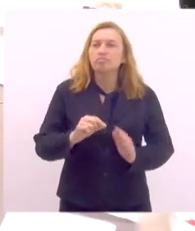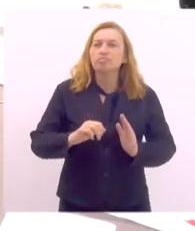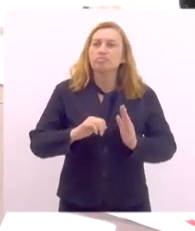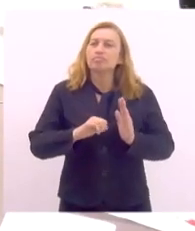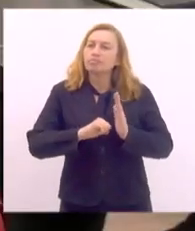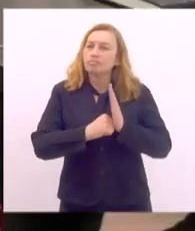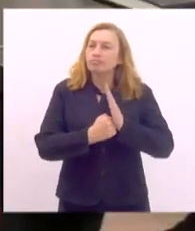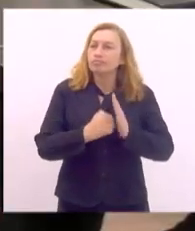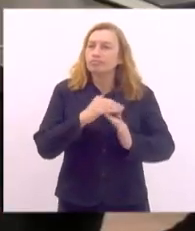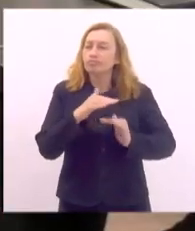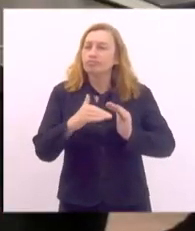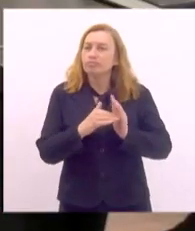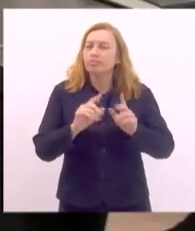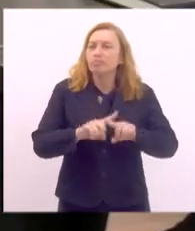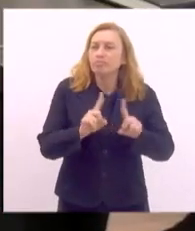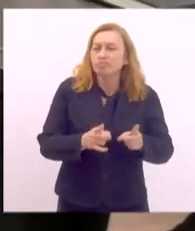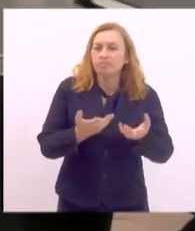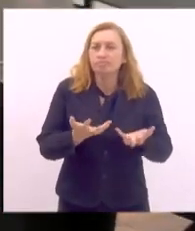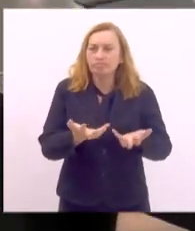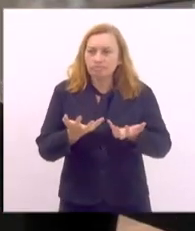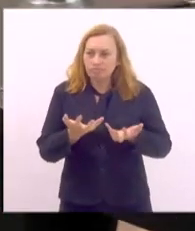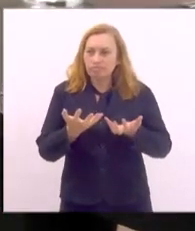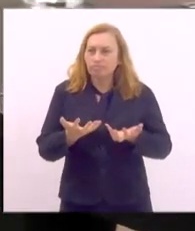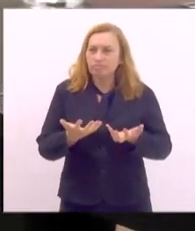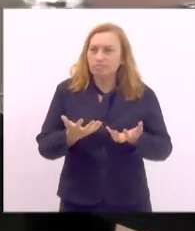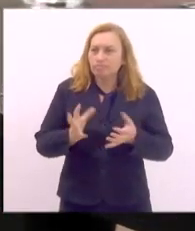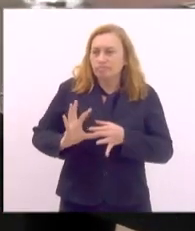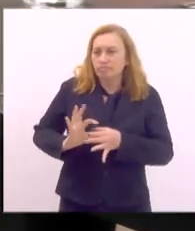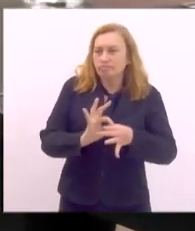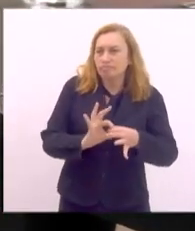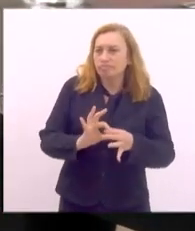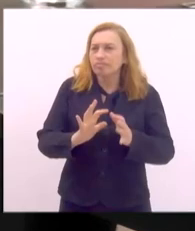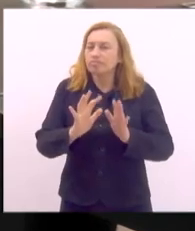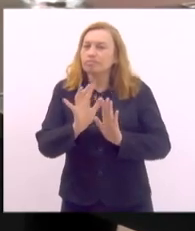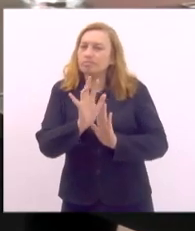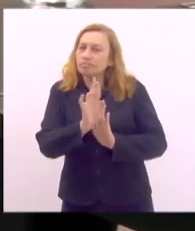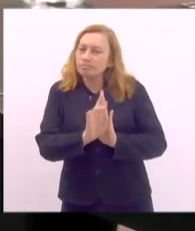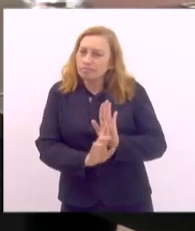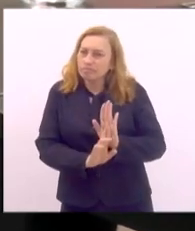queria ver se a gente conseguia consolidar uma redação comum